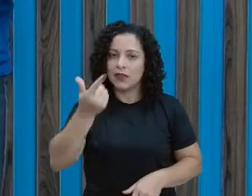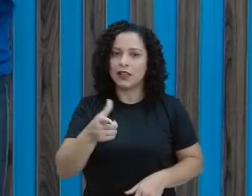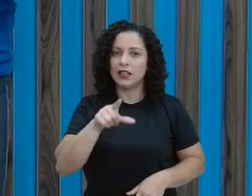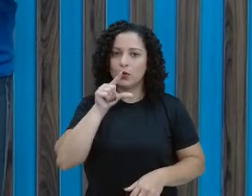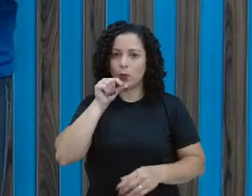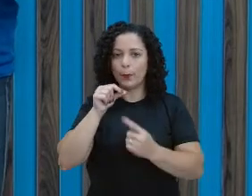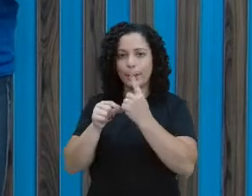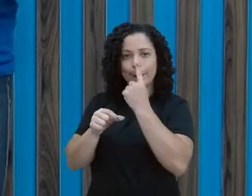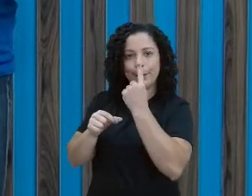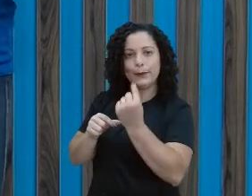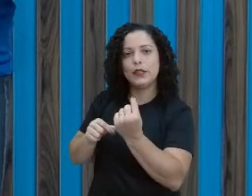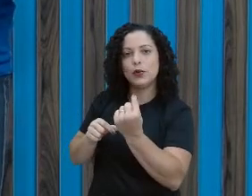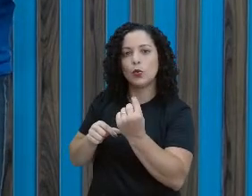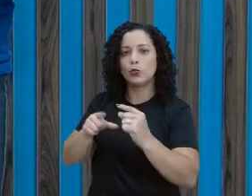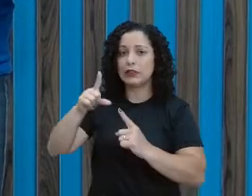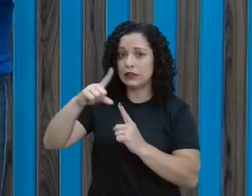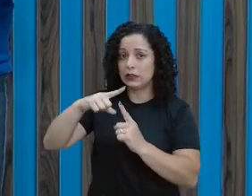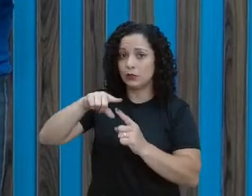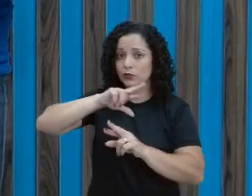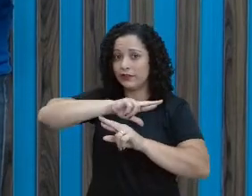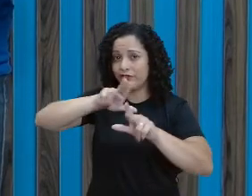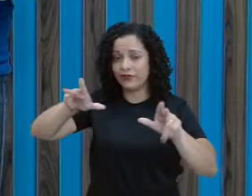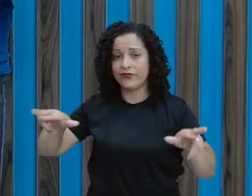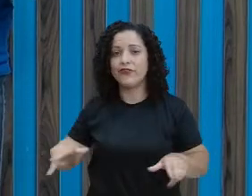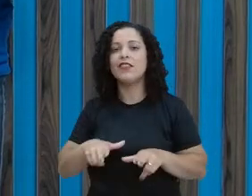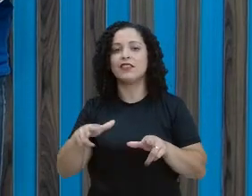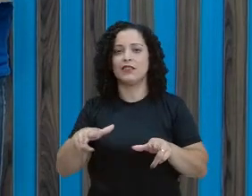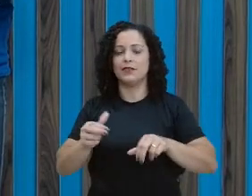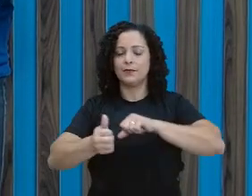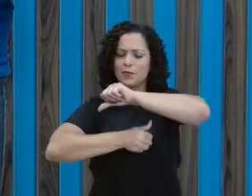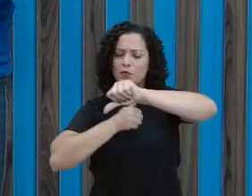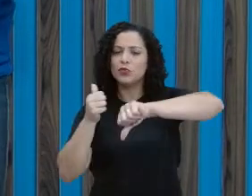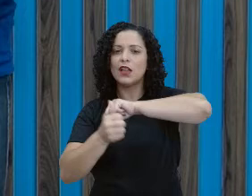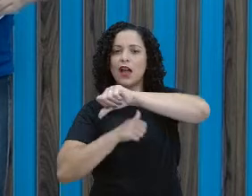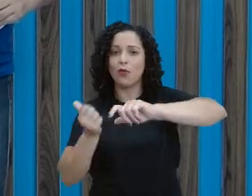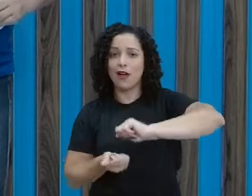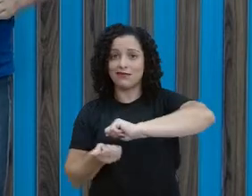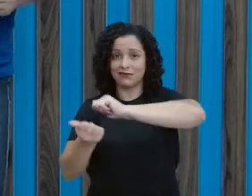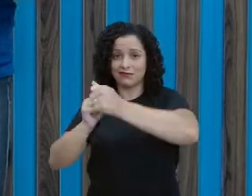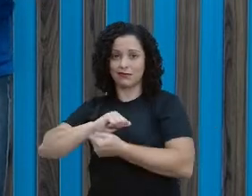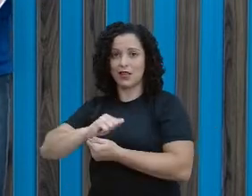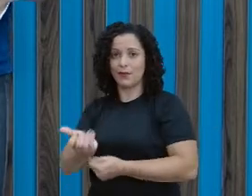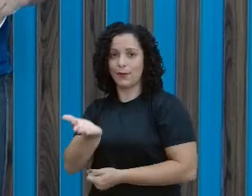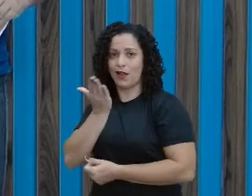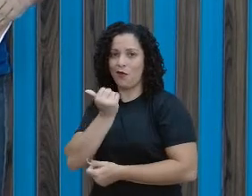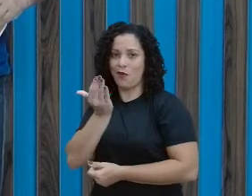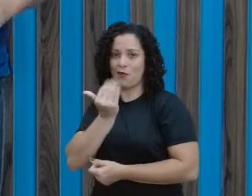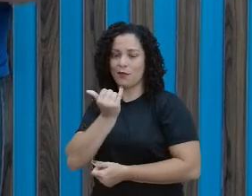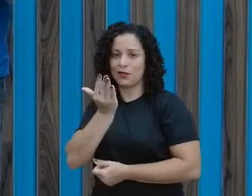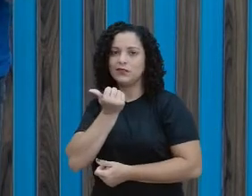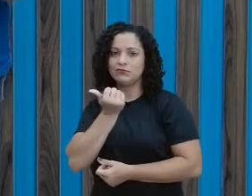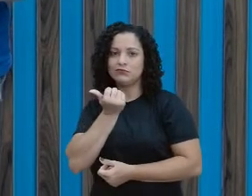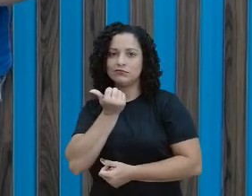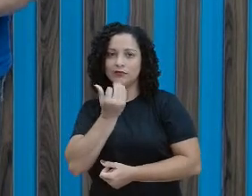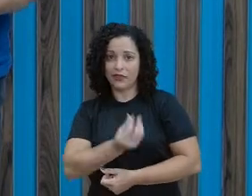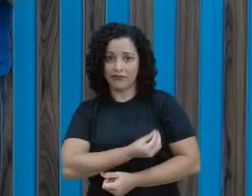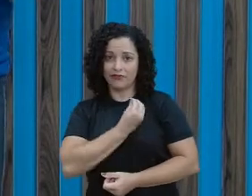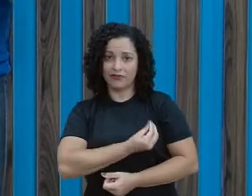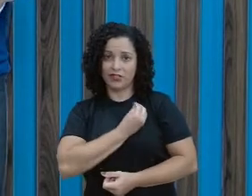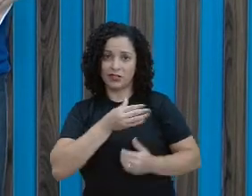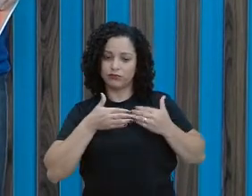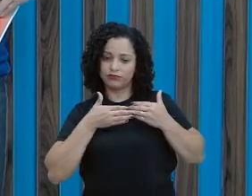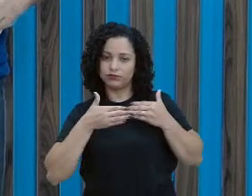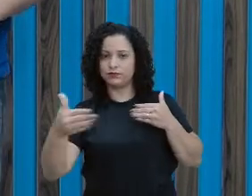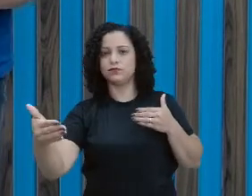tinham algumas coisas em comum. Então, elas modificaram os seus bicos para poder se alimentar, para a sobrevivência. E aí,